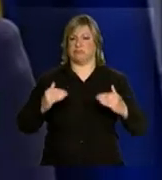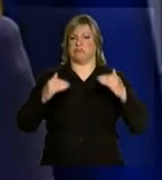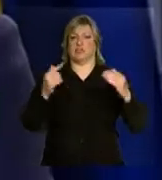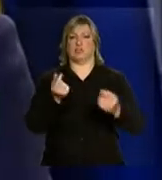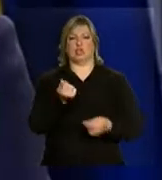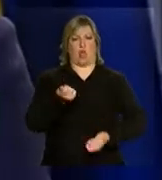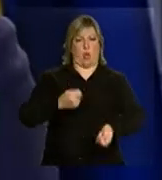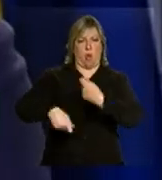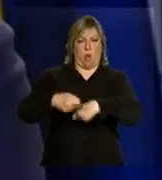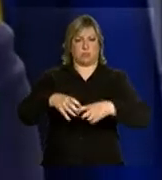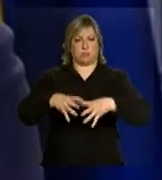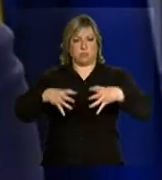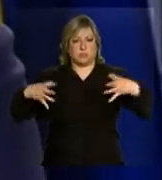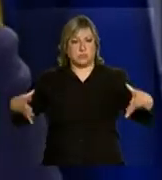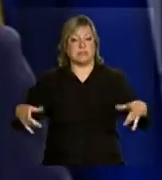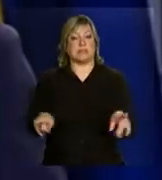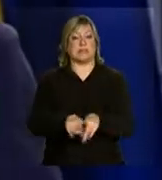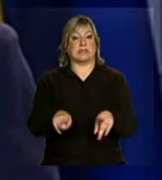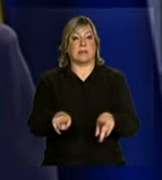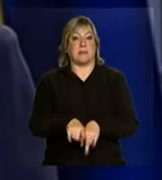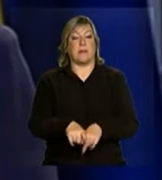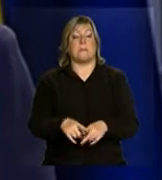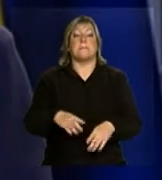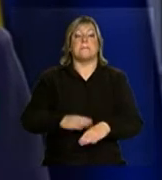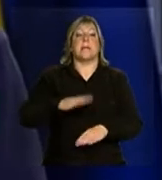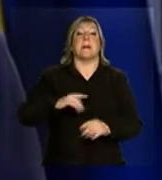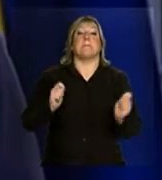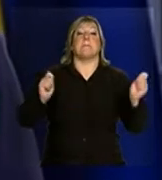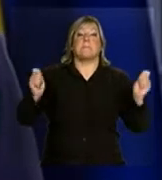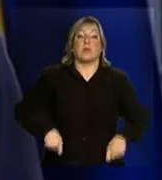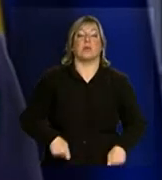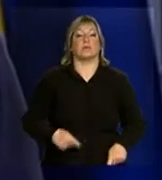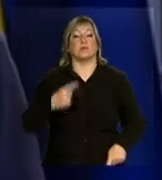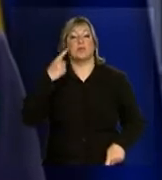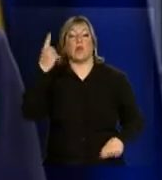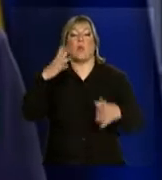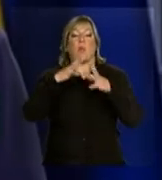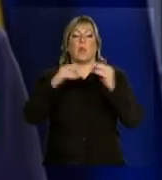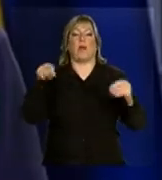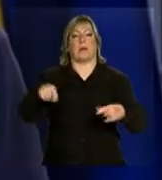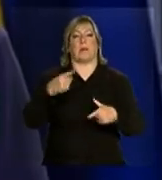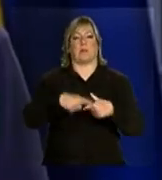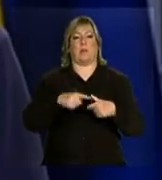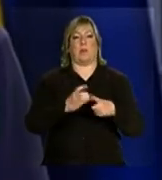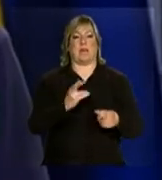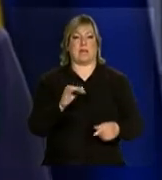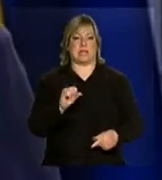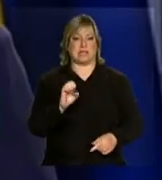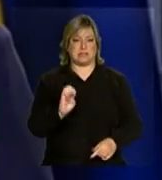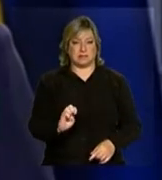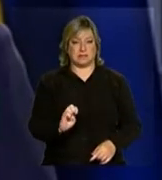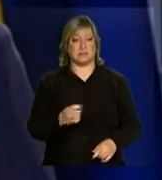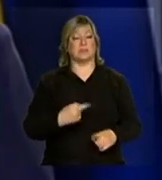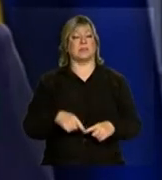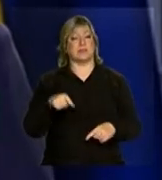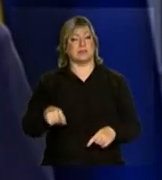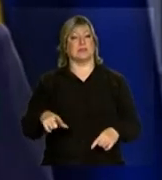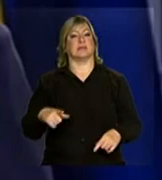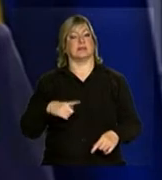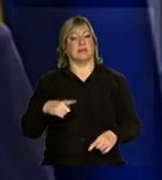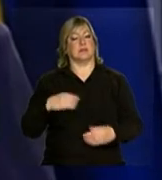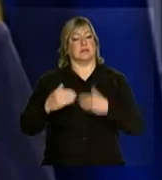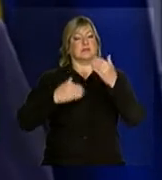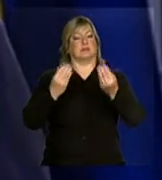econômico, mais possibilidades de solução para a crise, porque ela necessariamente passa pelo crescimento.